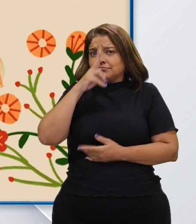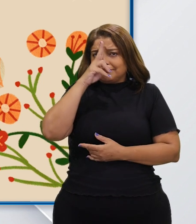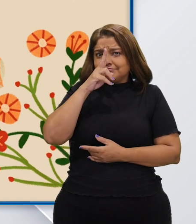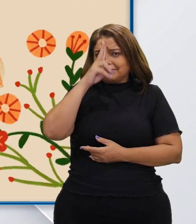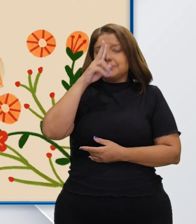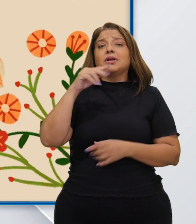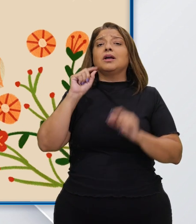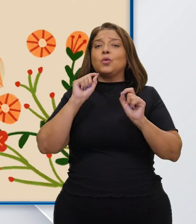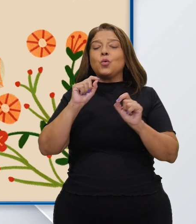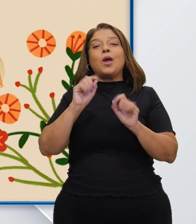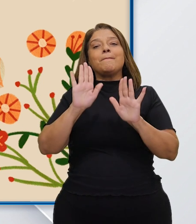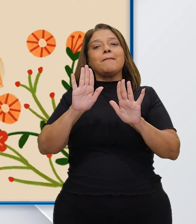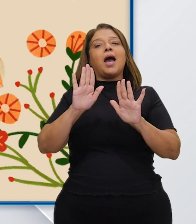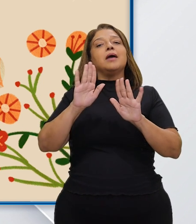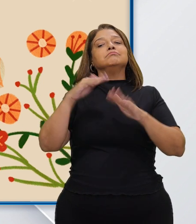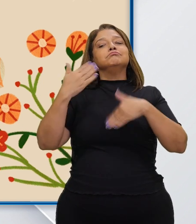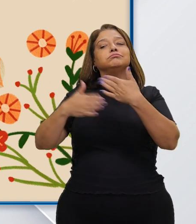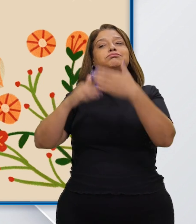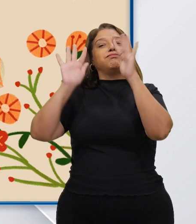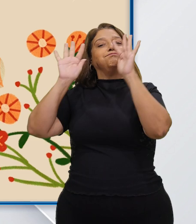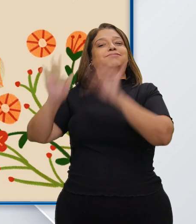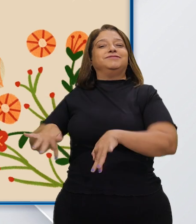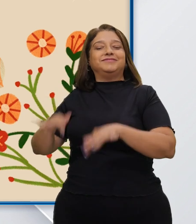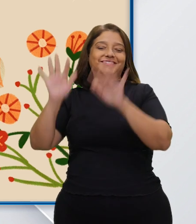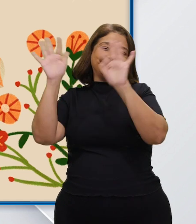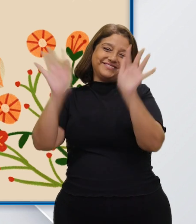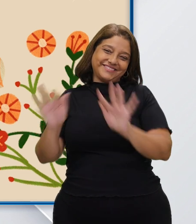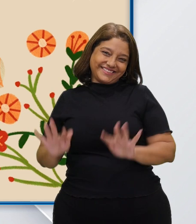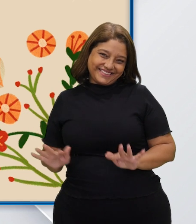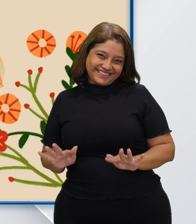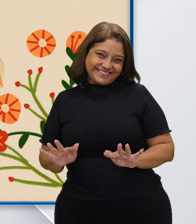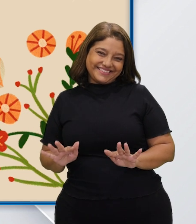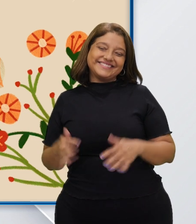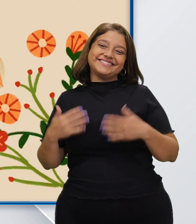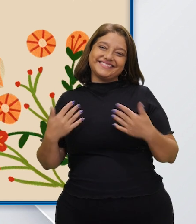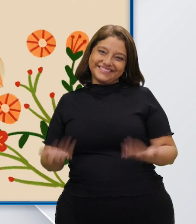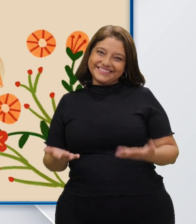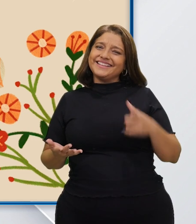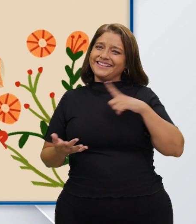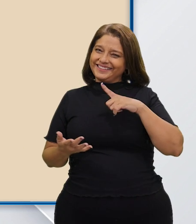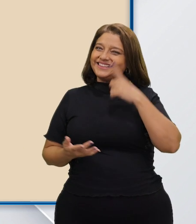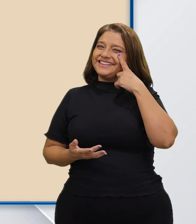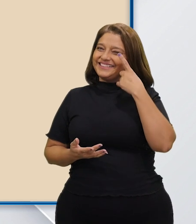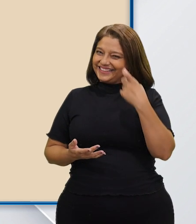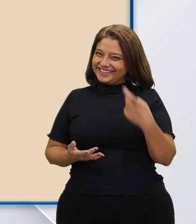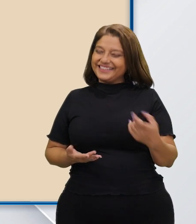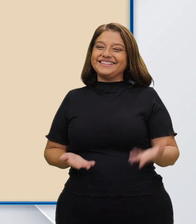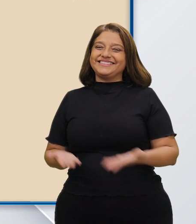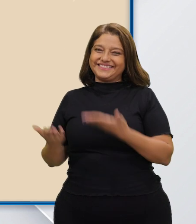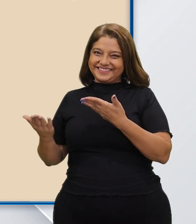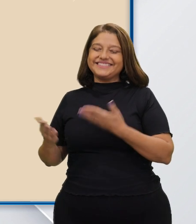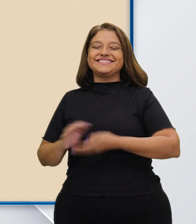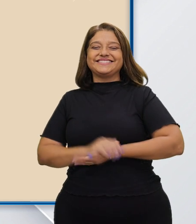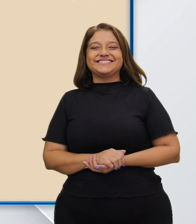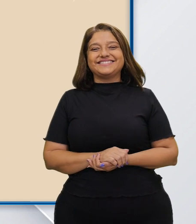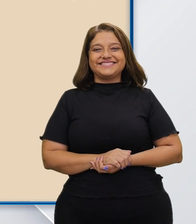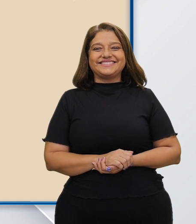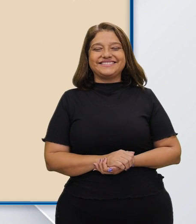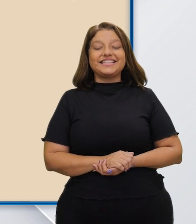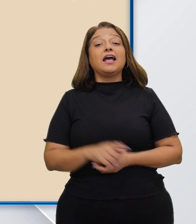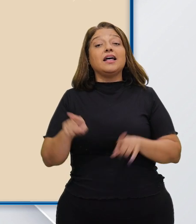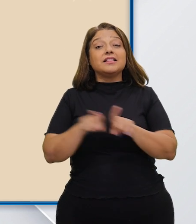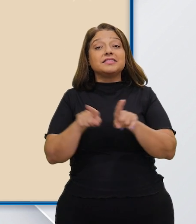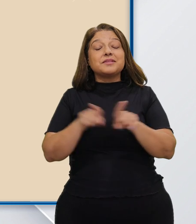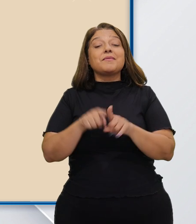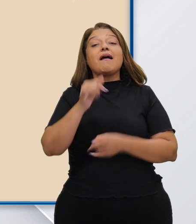um final feliz. Ok? Vários tipos interessantes de contos. Aqui nós temos